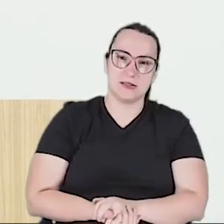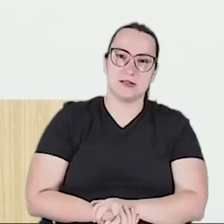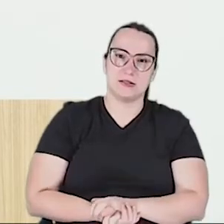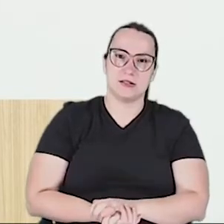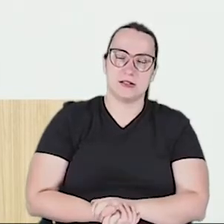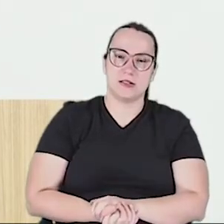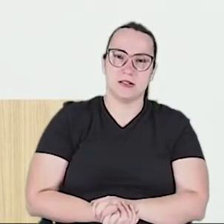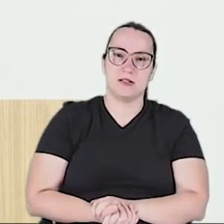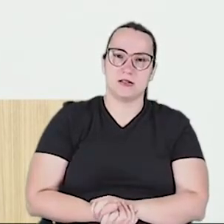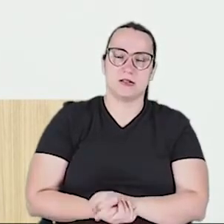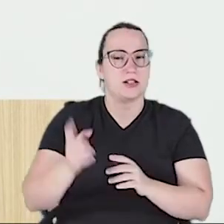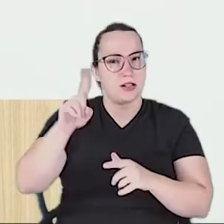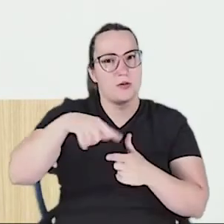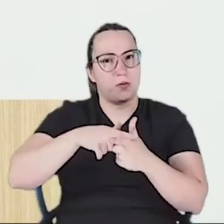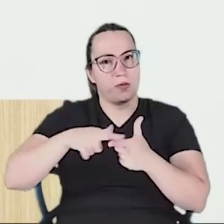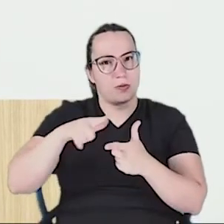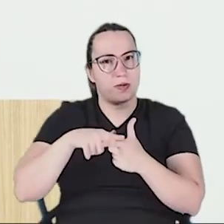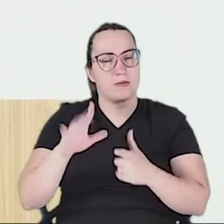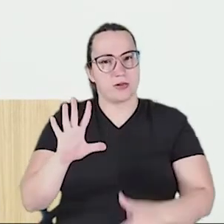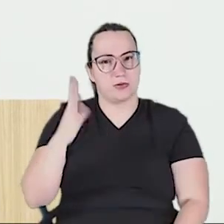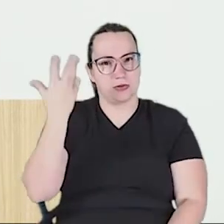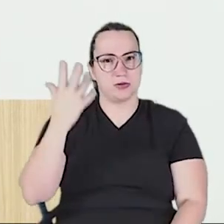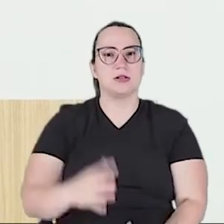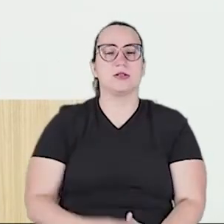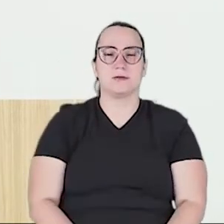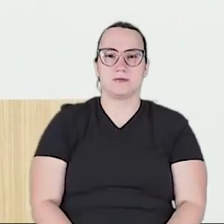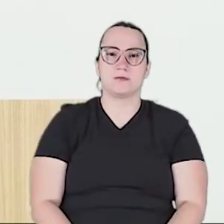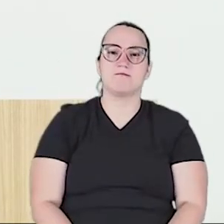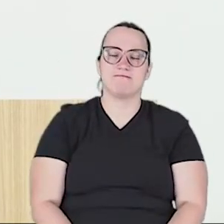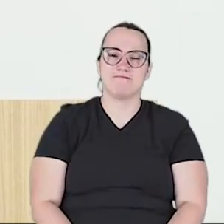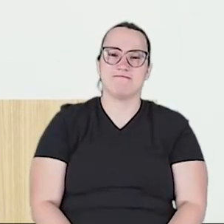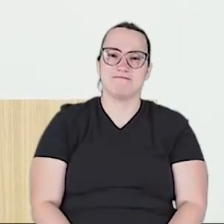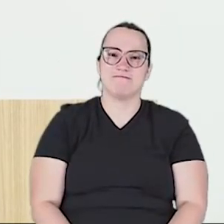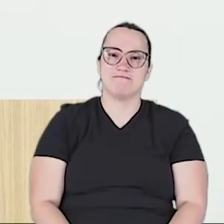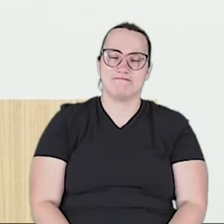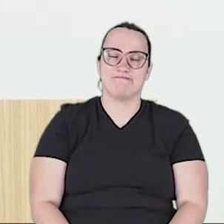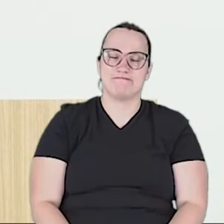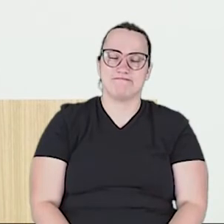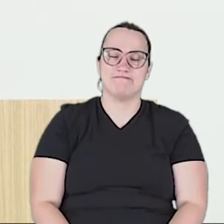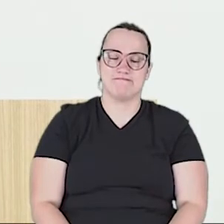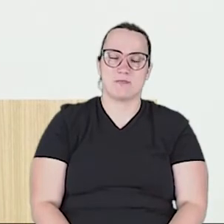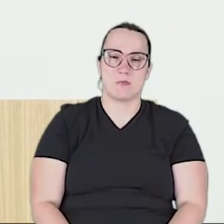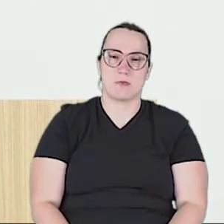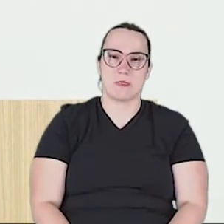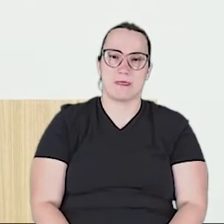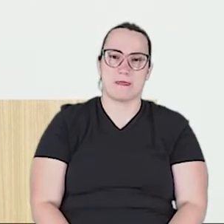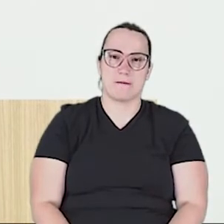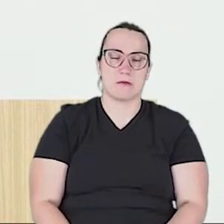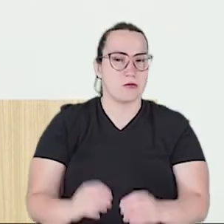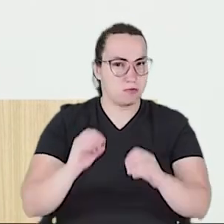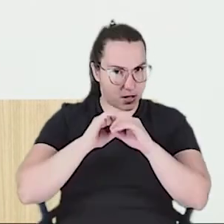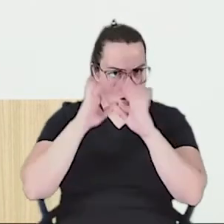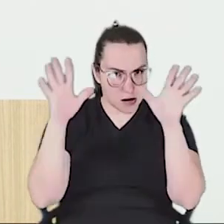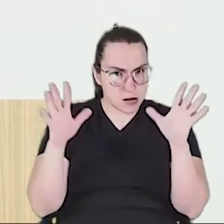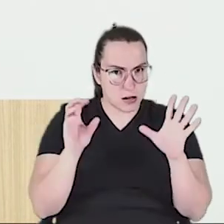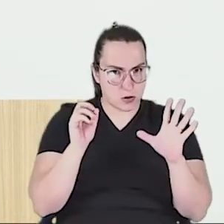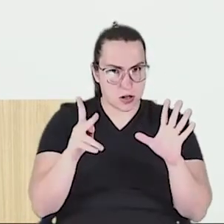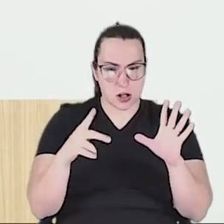é o grande problema que está acontecendo, na realidade. Então, aqui, para deixar bem claro, a gente não tem poder de